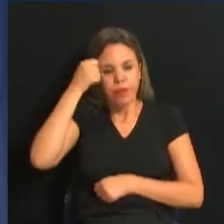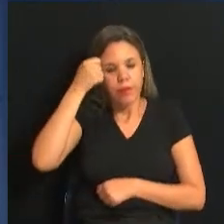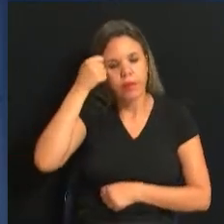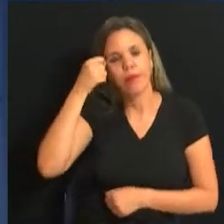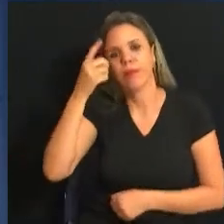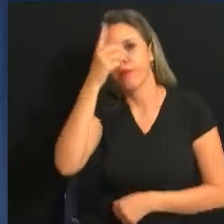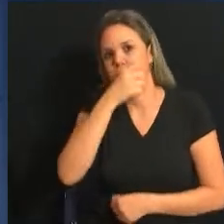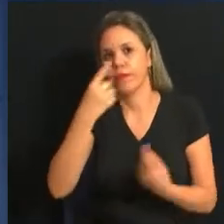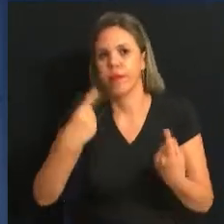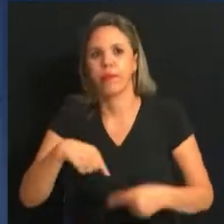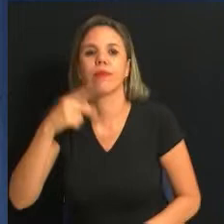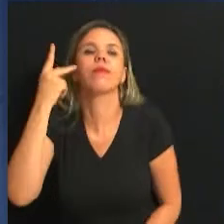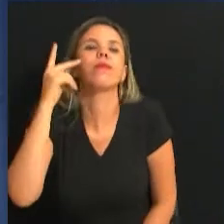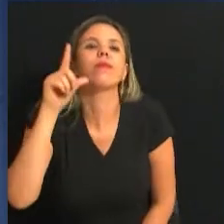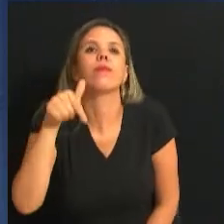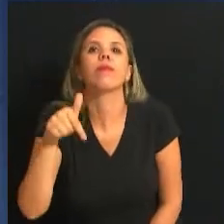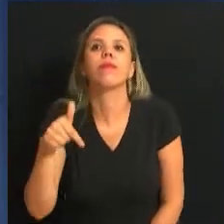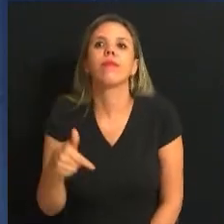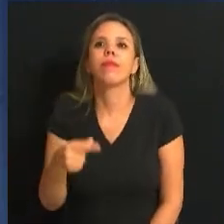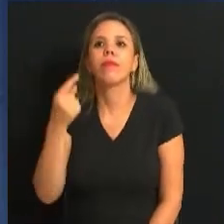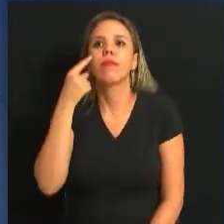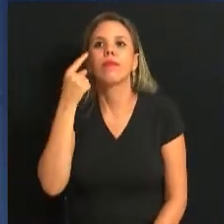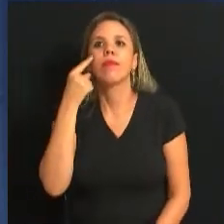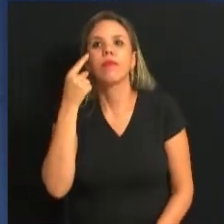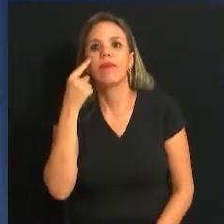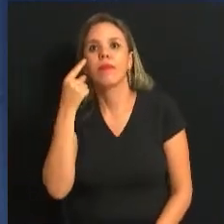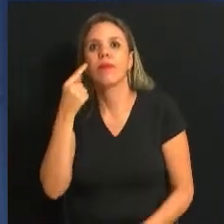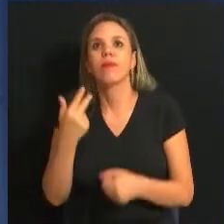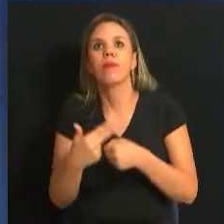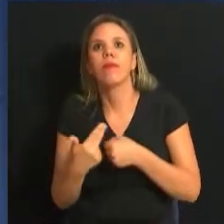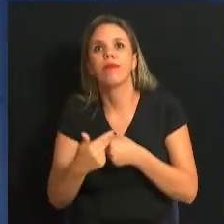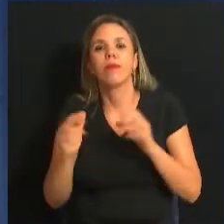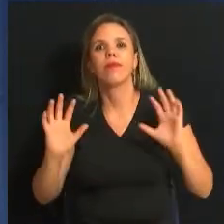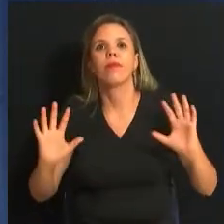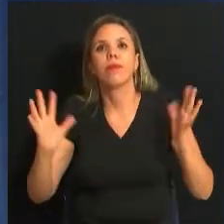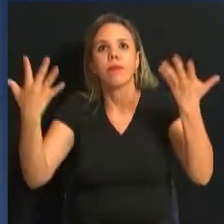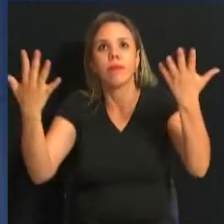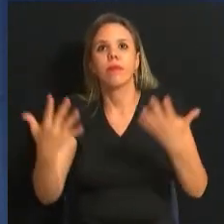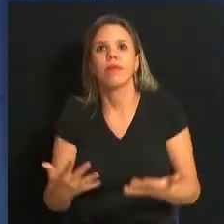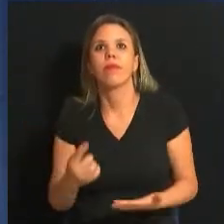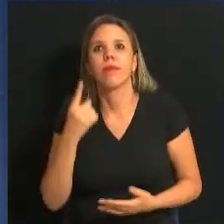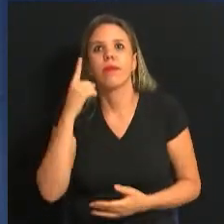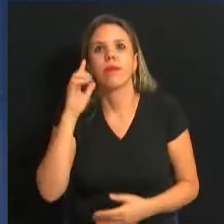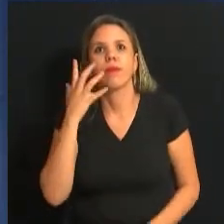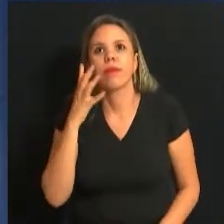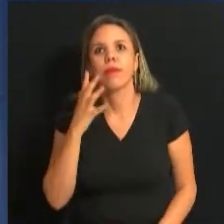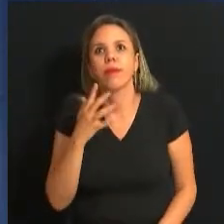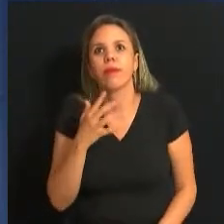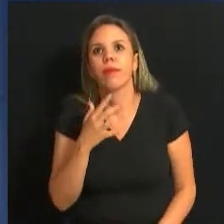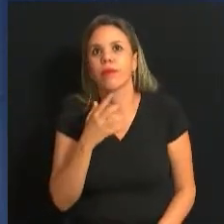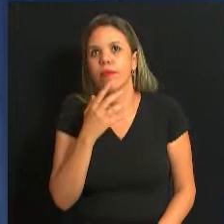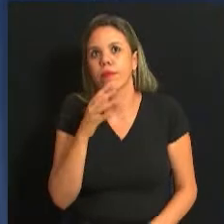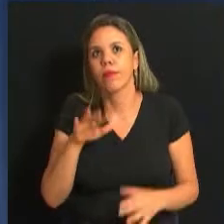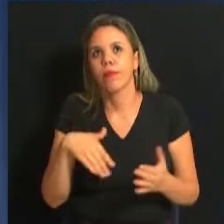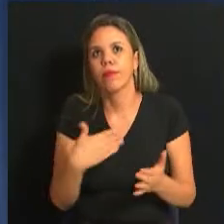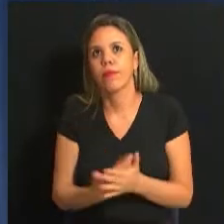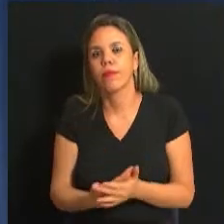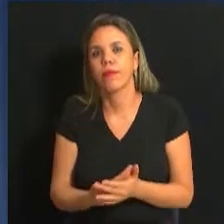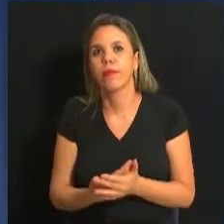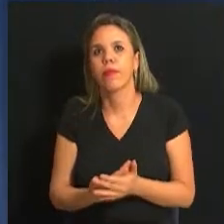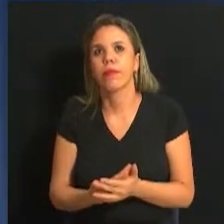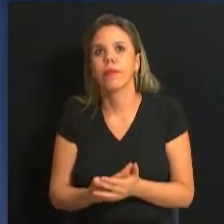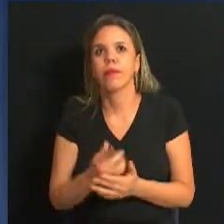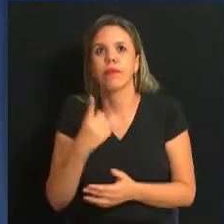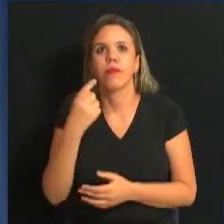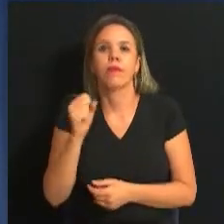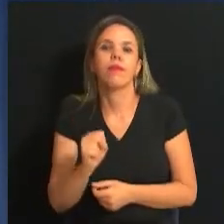é daqui a pouco. Antes, olha só, a Unicamp comemora de 13 de fevereiro, este domingo, até